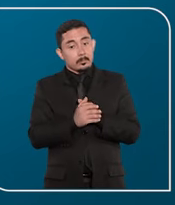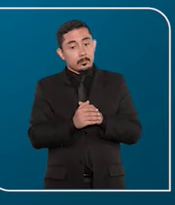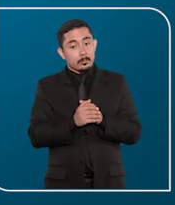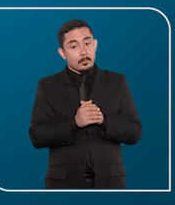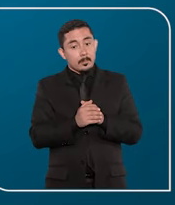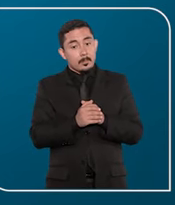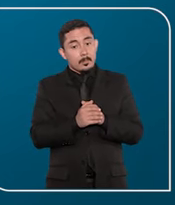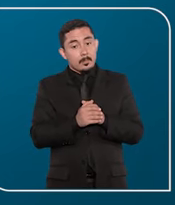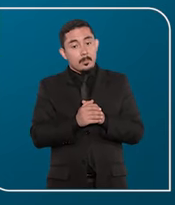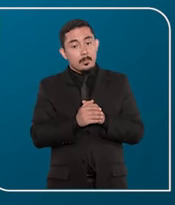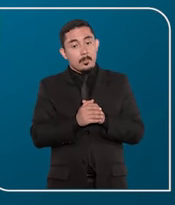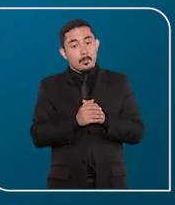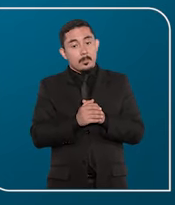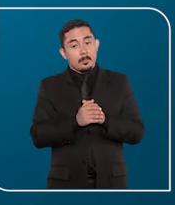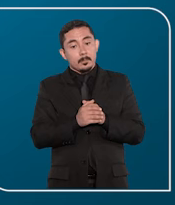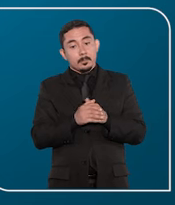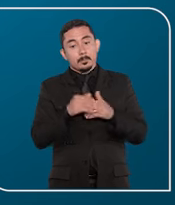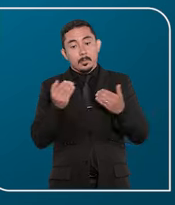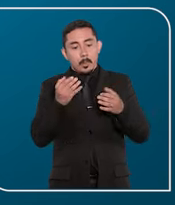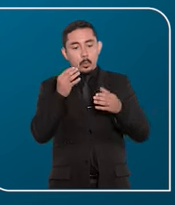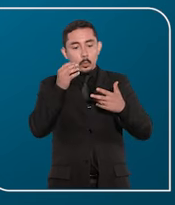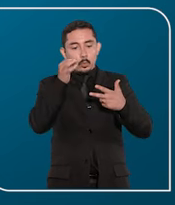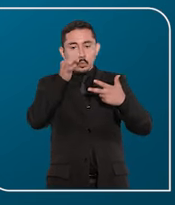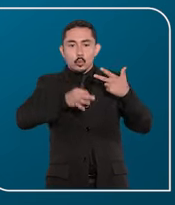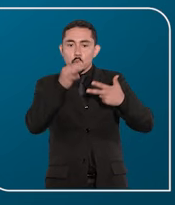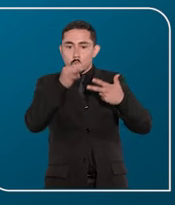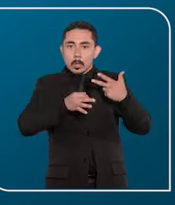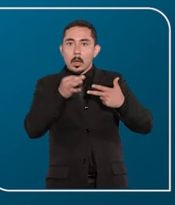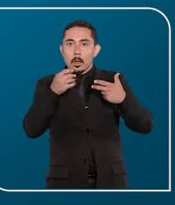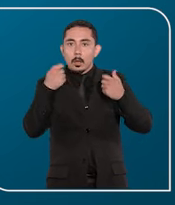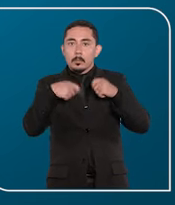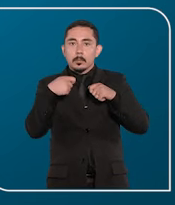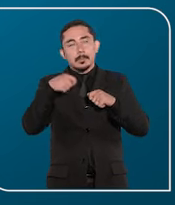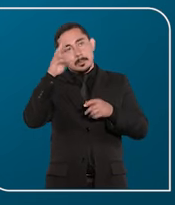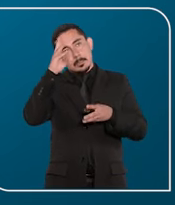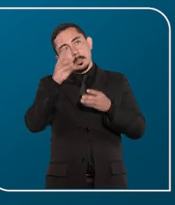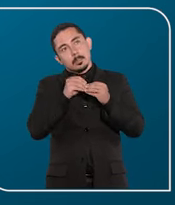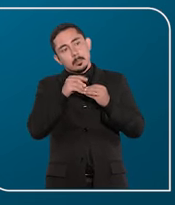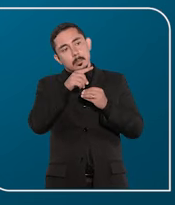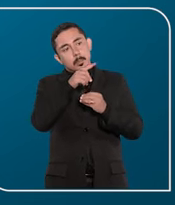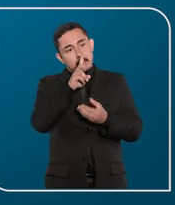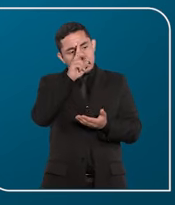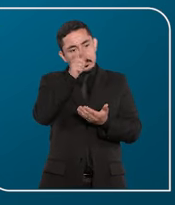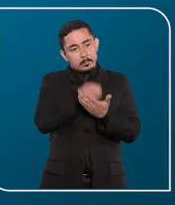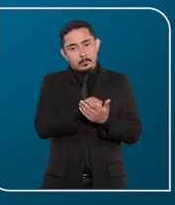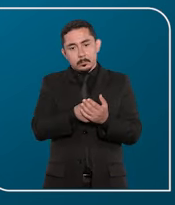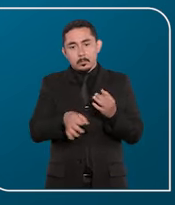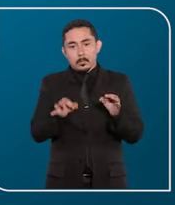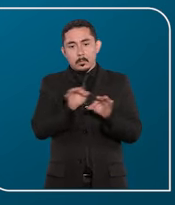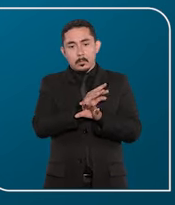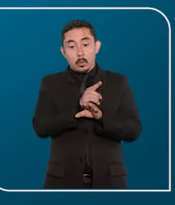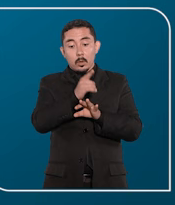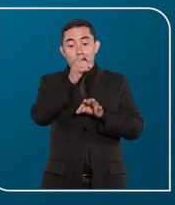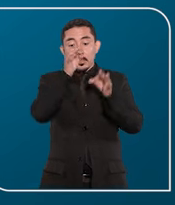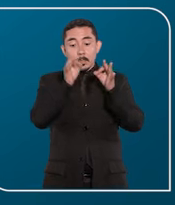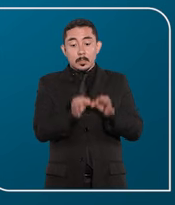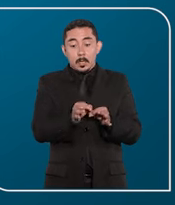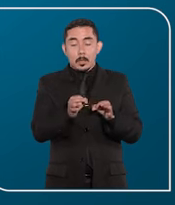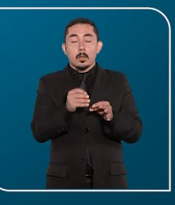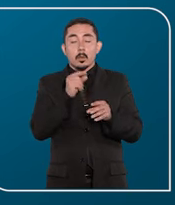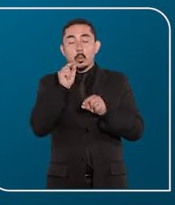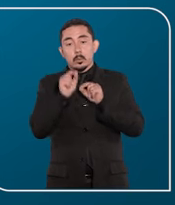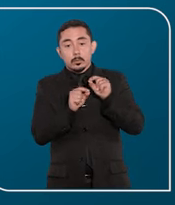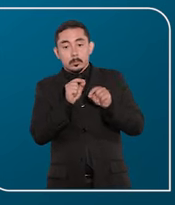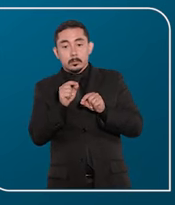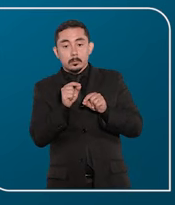diferentes. E o judiciário, o poder judiciário vai entender da forma adequada, justa e correta para eles. Por